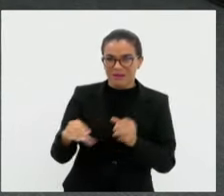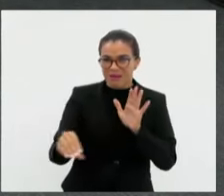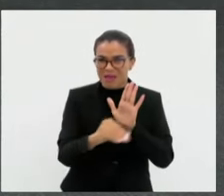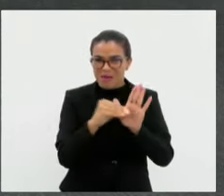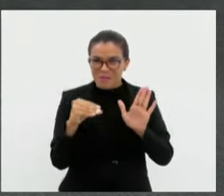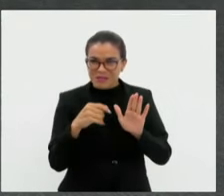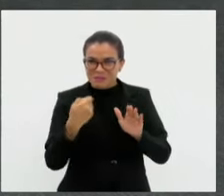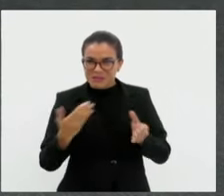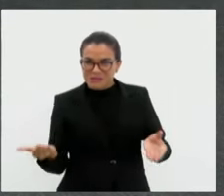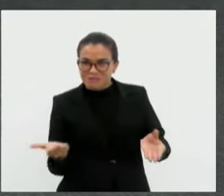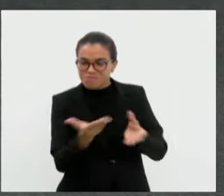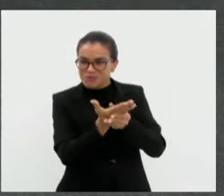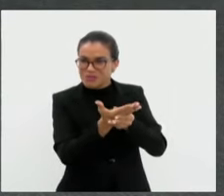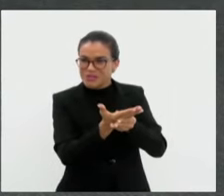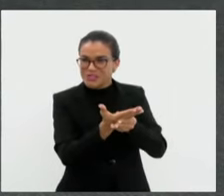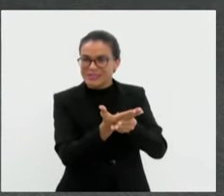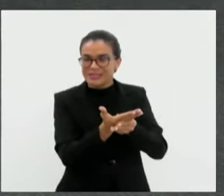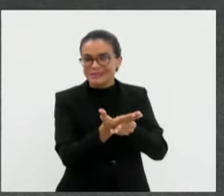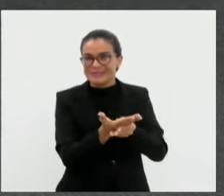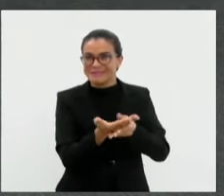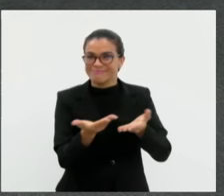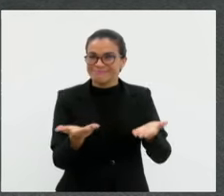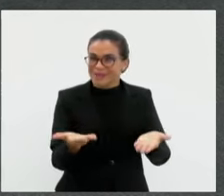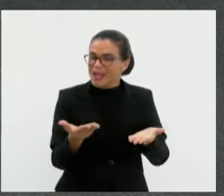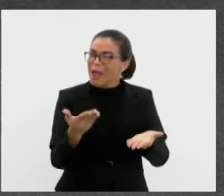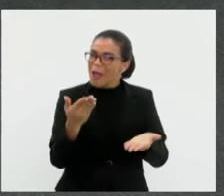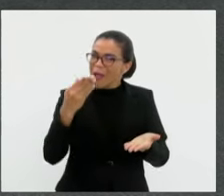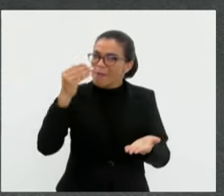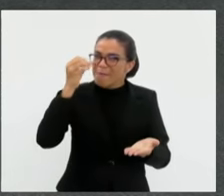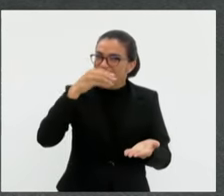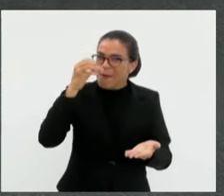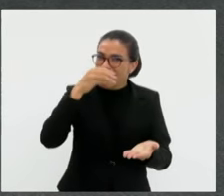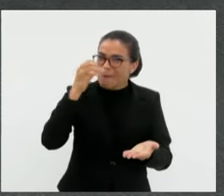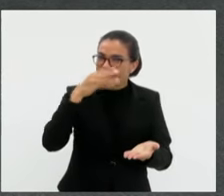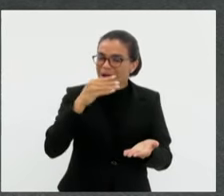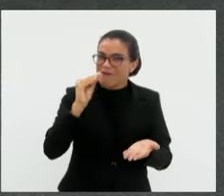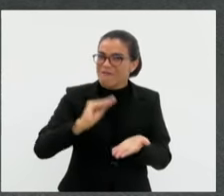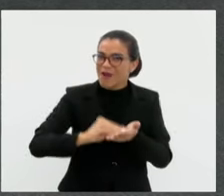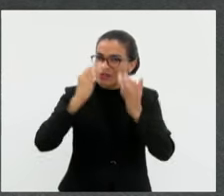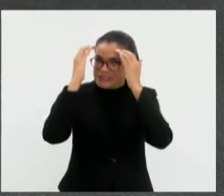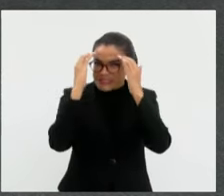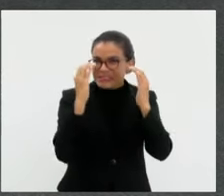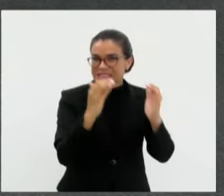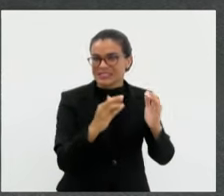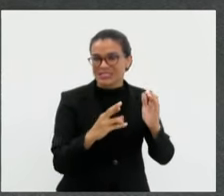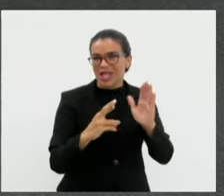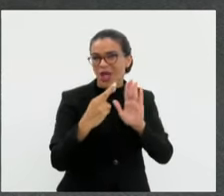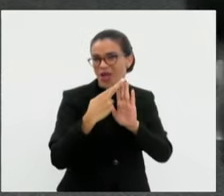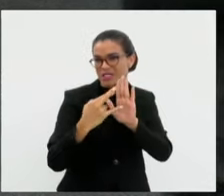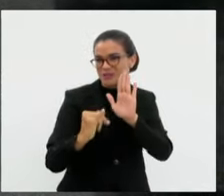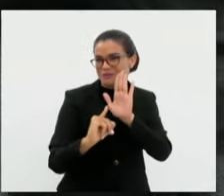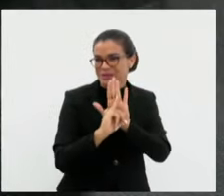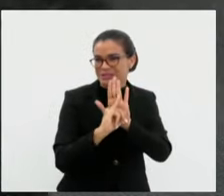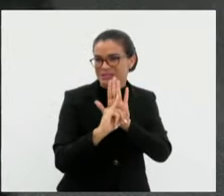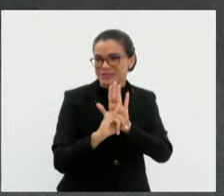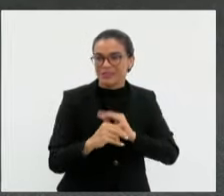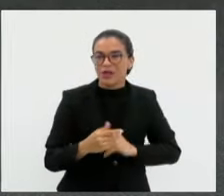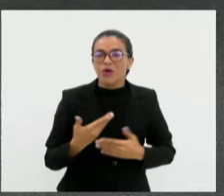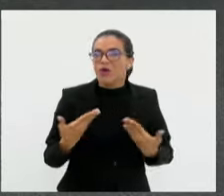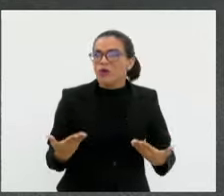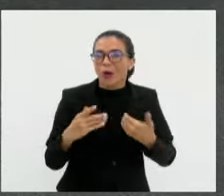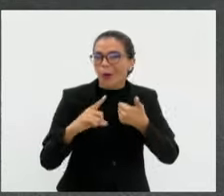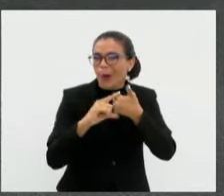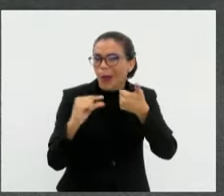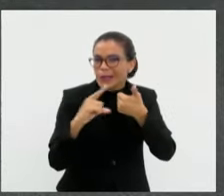protocolada, isso é uma agressão ao regimento, presidente. Portanto, eu quero saber qual é o artigo